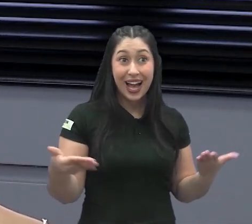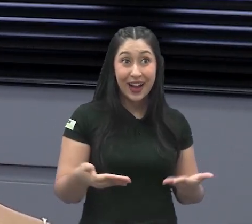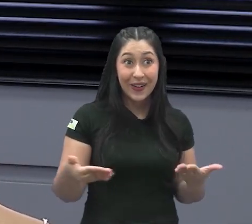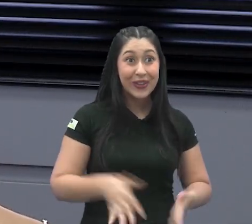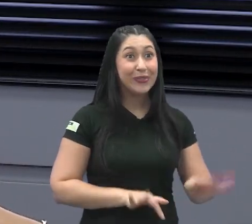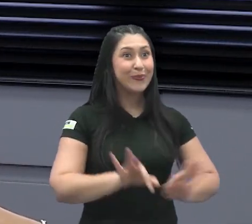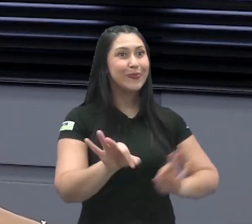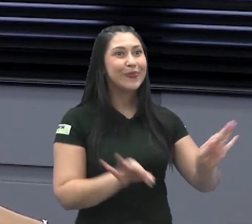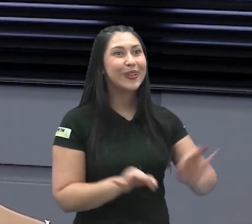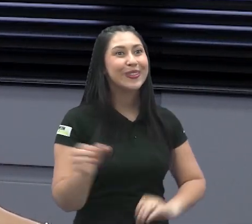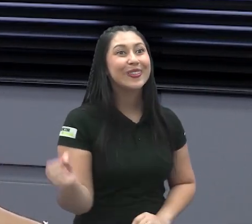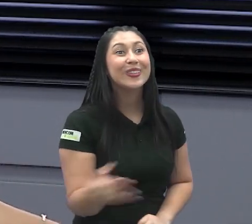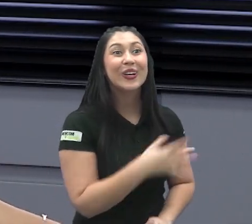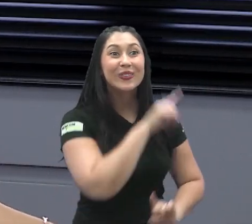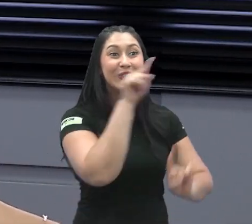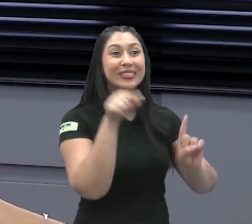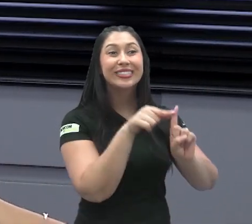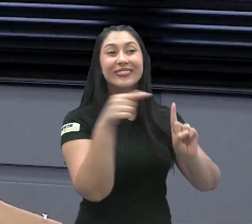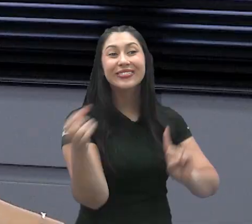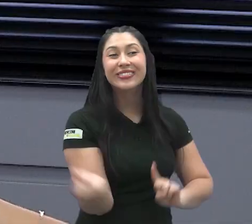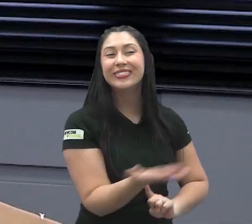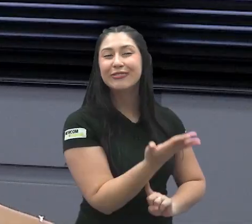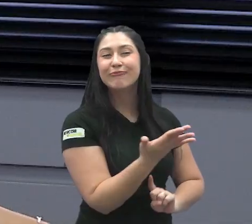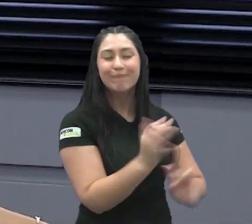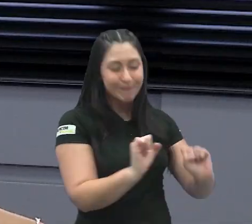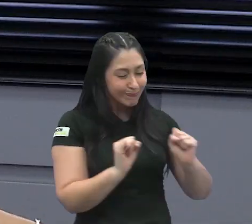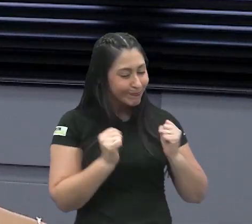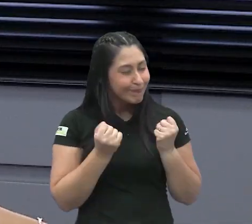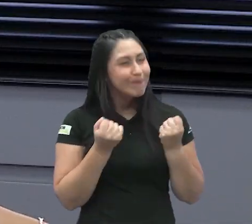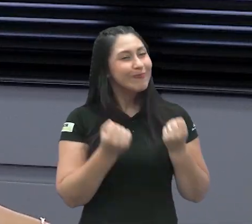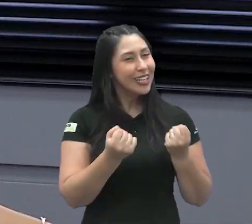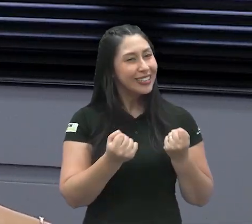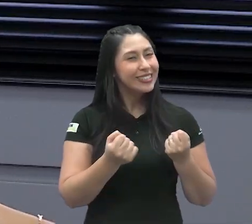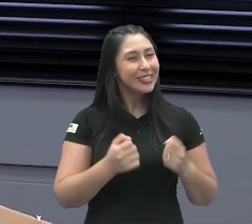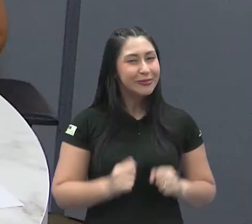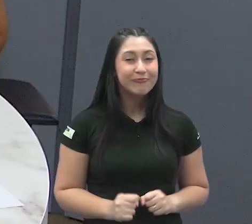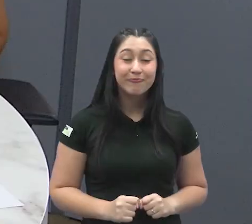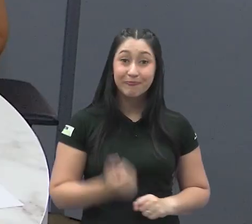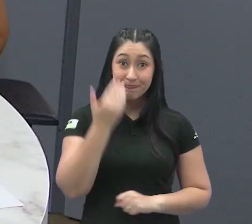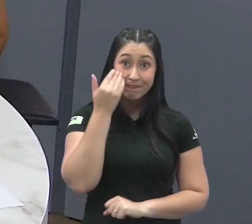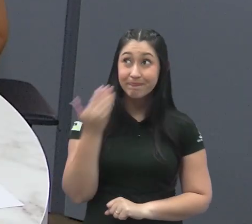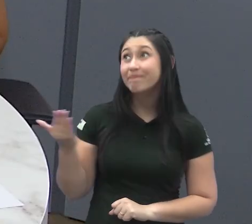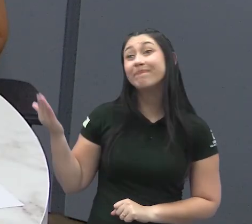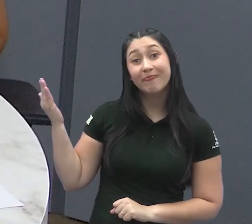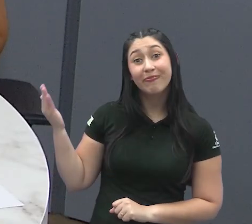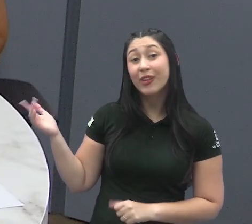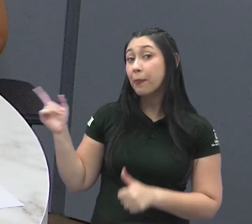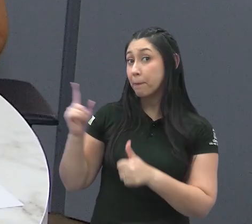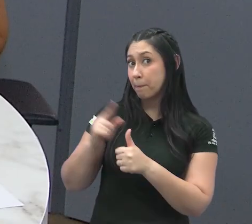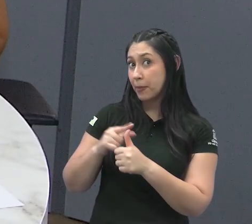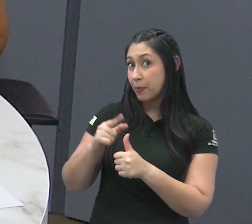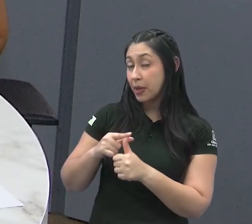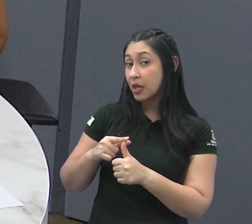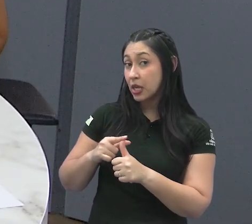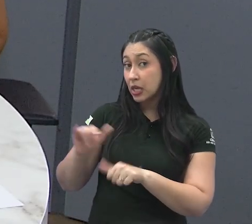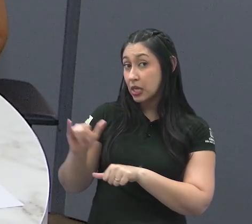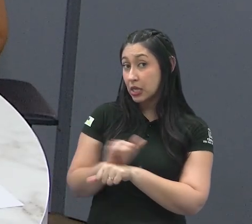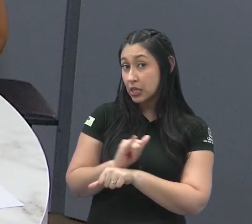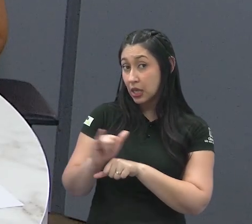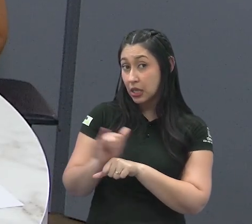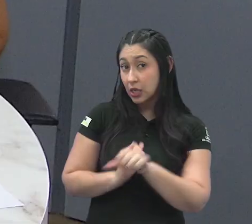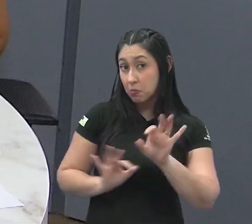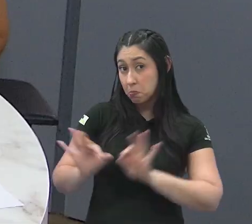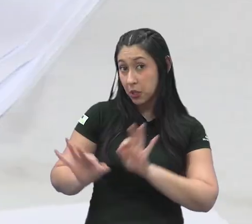agora, com novos planos, com novas metas, eu consegui entrar no ano com o pé direito. Para Sara, o primeiro passo para que o